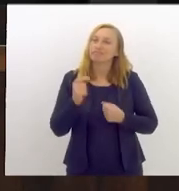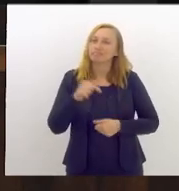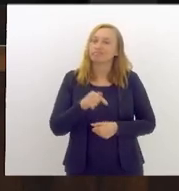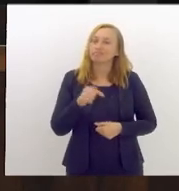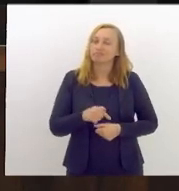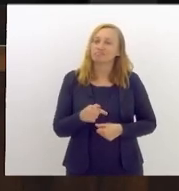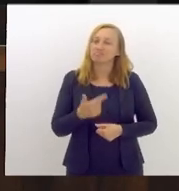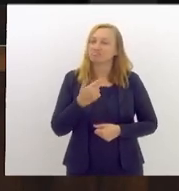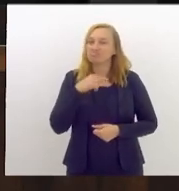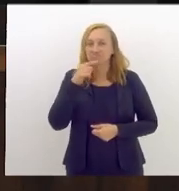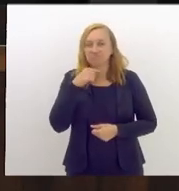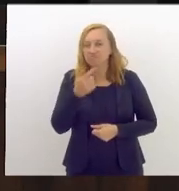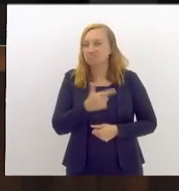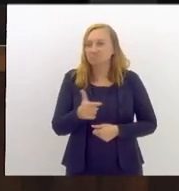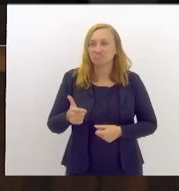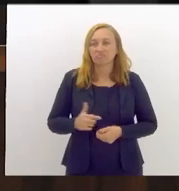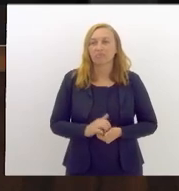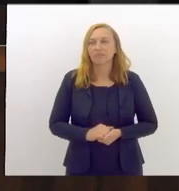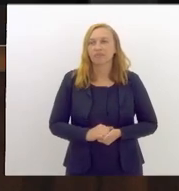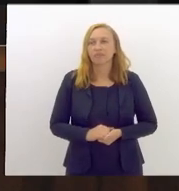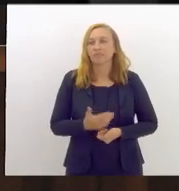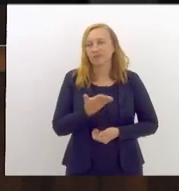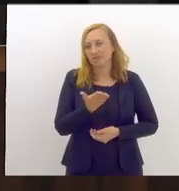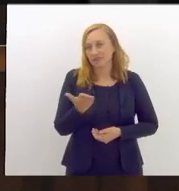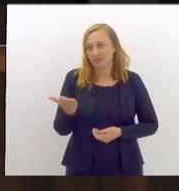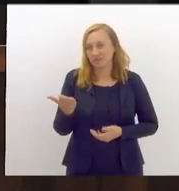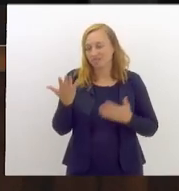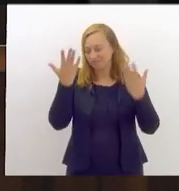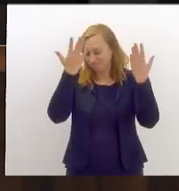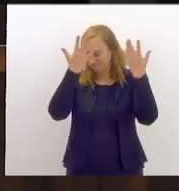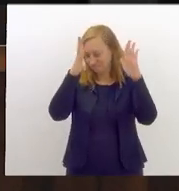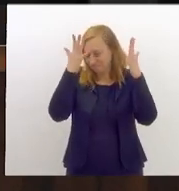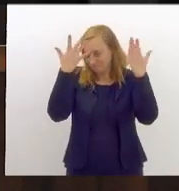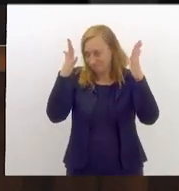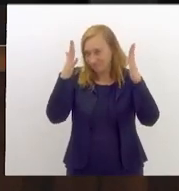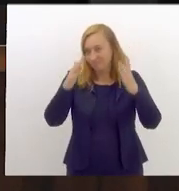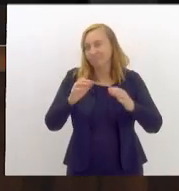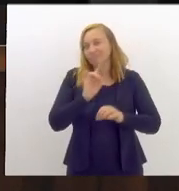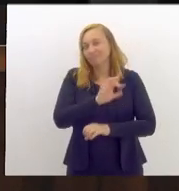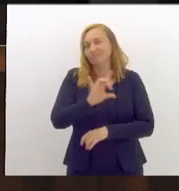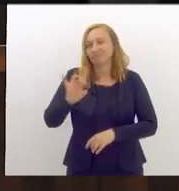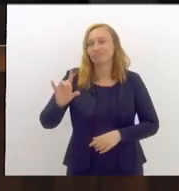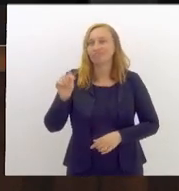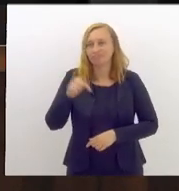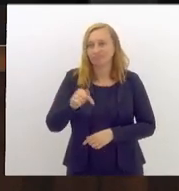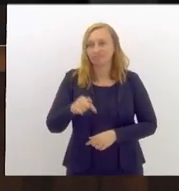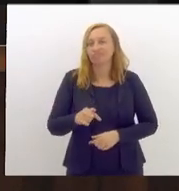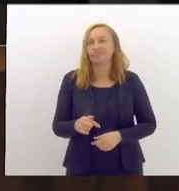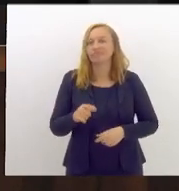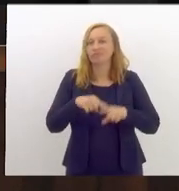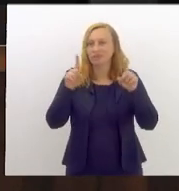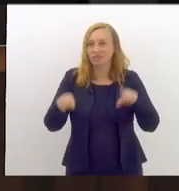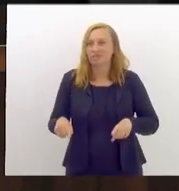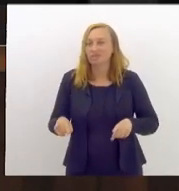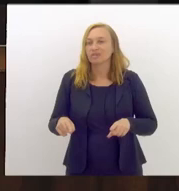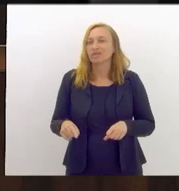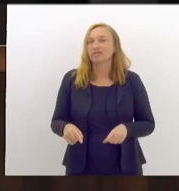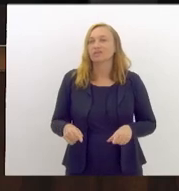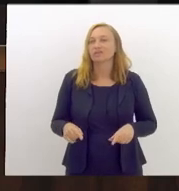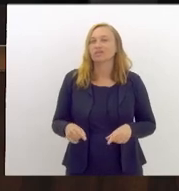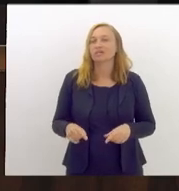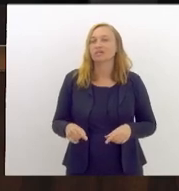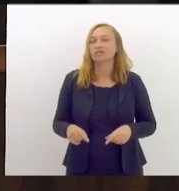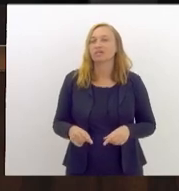e eu não tenho dúvida vocês estão de parabéns cada um de vocês aqui cada servidor a cada servidor